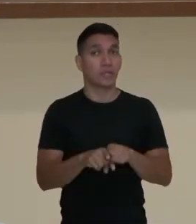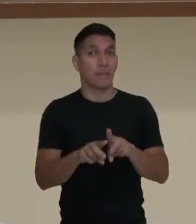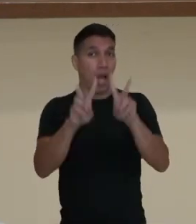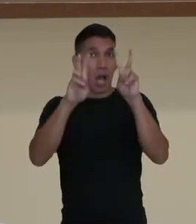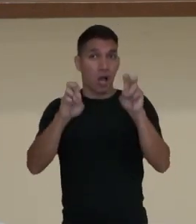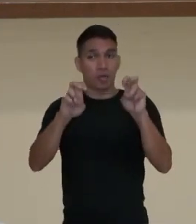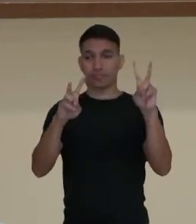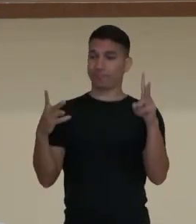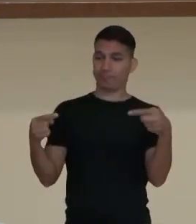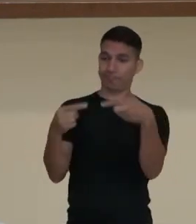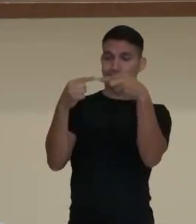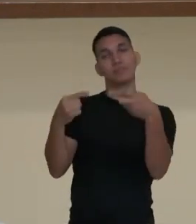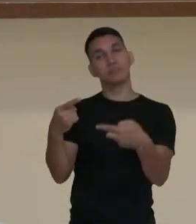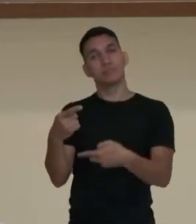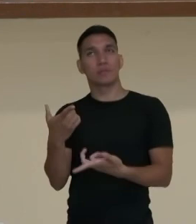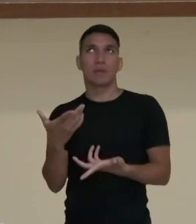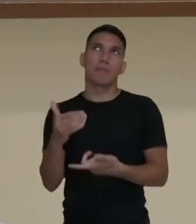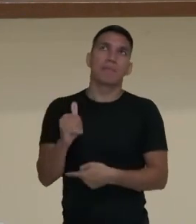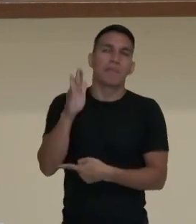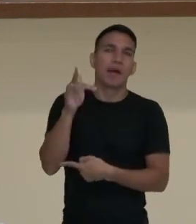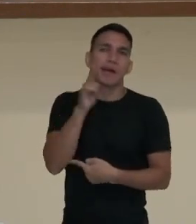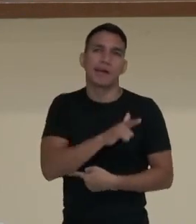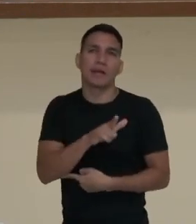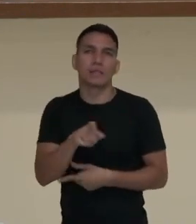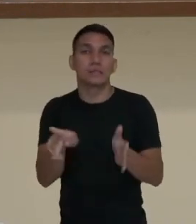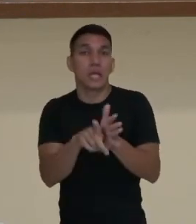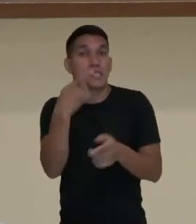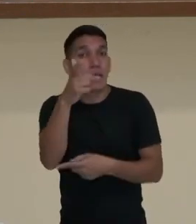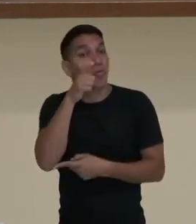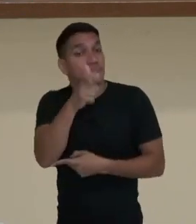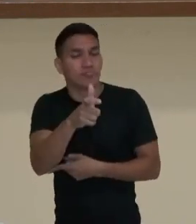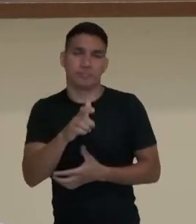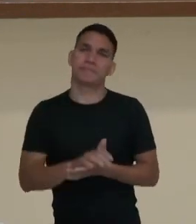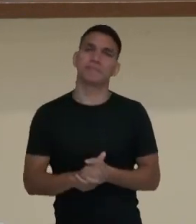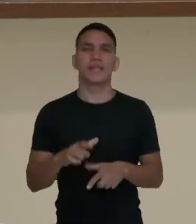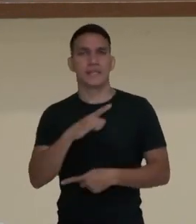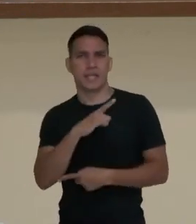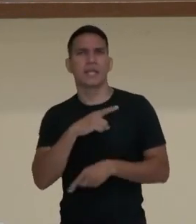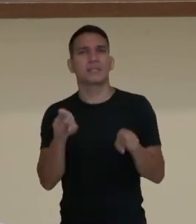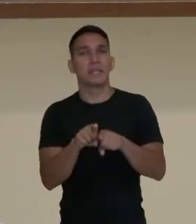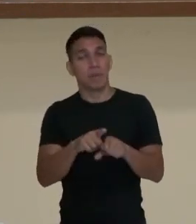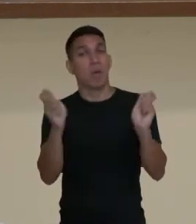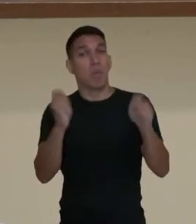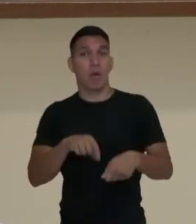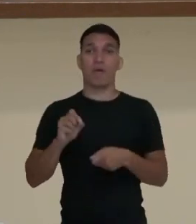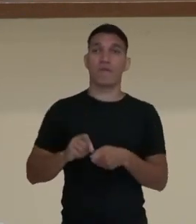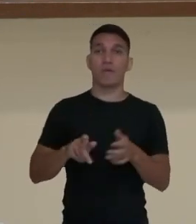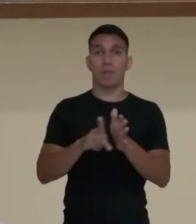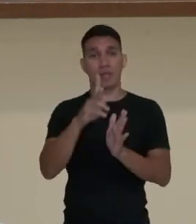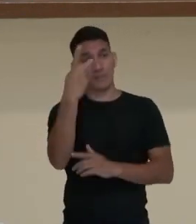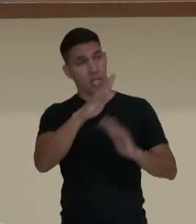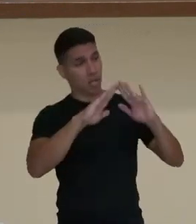de um tema que é assim do seu interesse, e você também pode fazer na sua